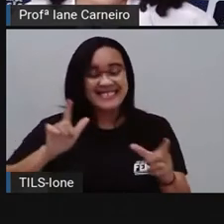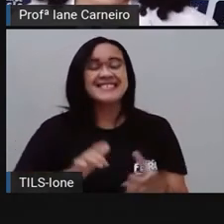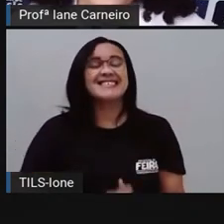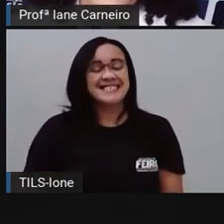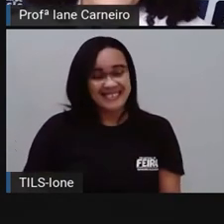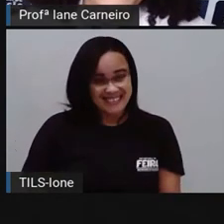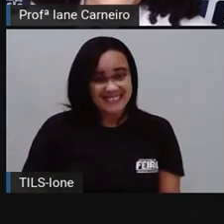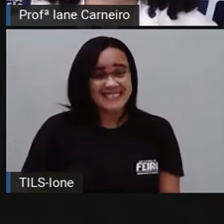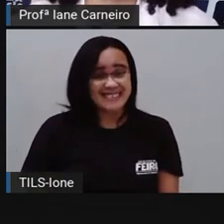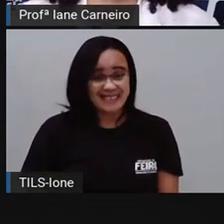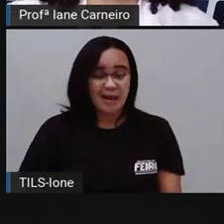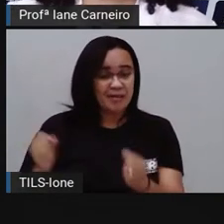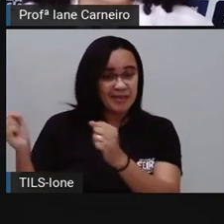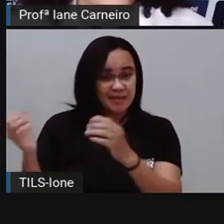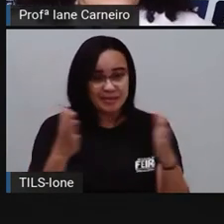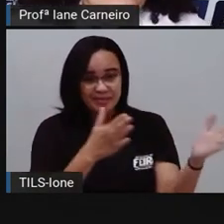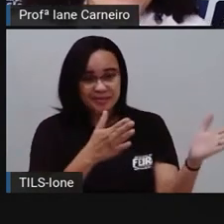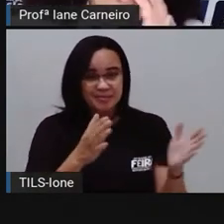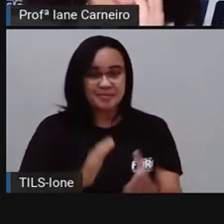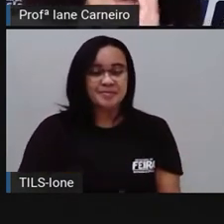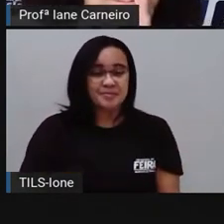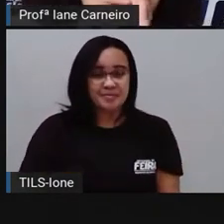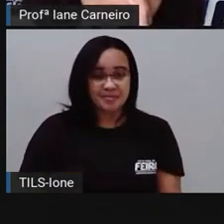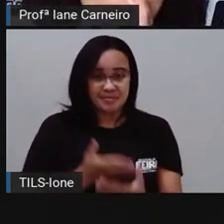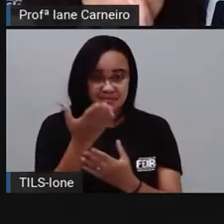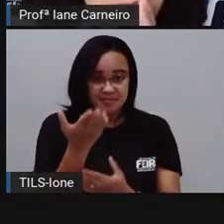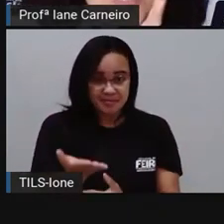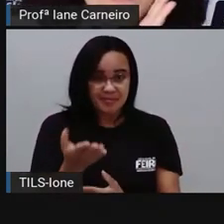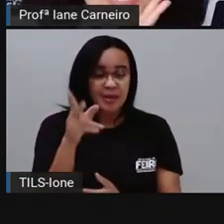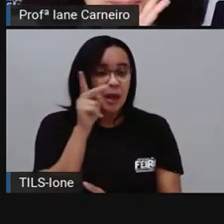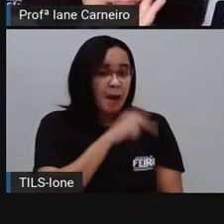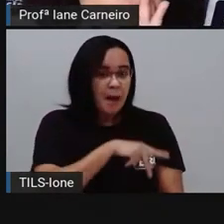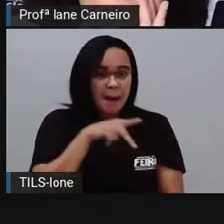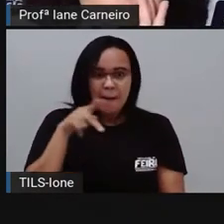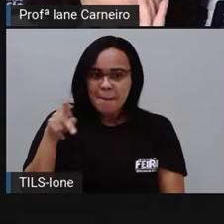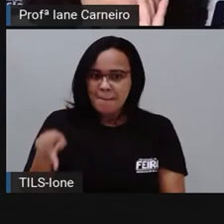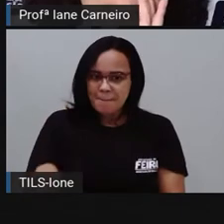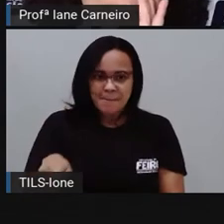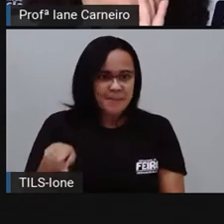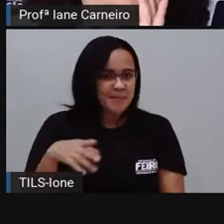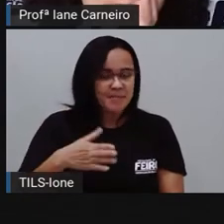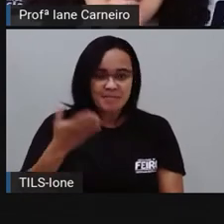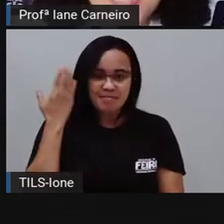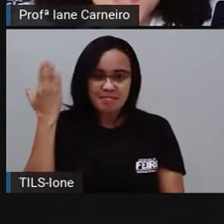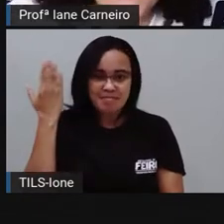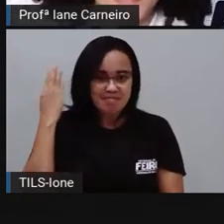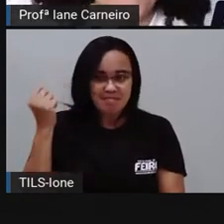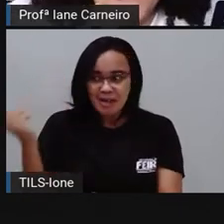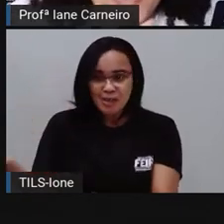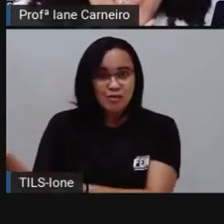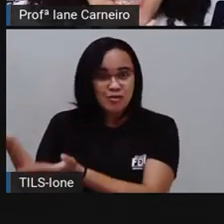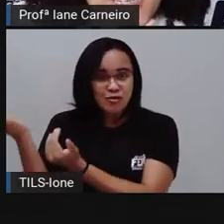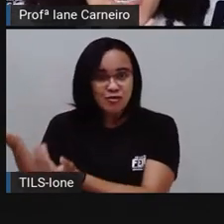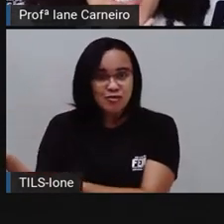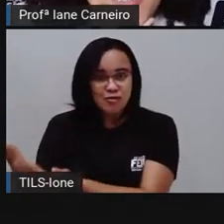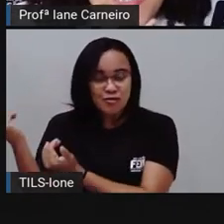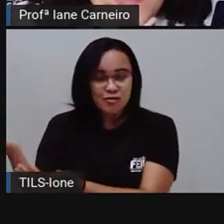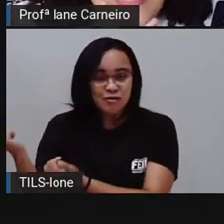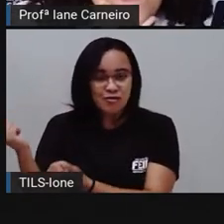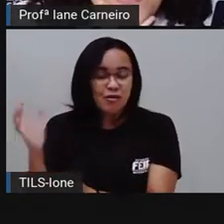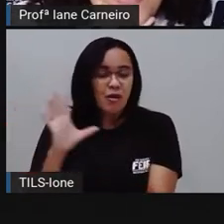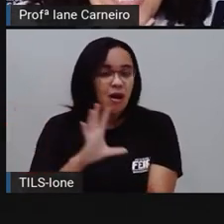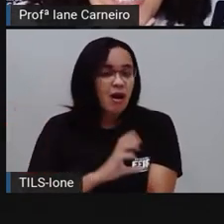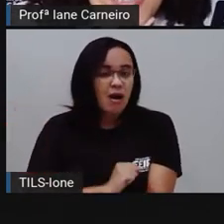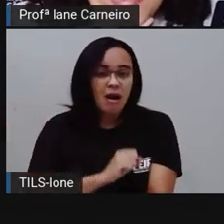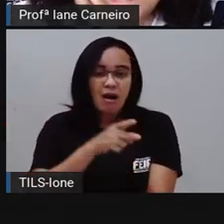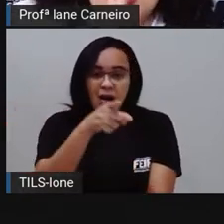Show, vamos lá. Esse aqui, a Pro, olha, a Pro, quando eu era mais nova, a Pro era fã desse rapaz aqui. Vocês